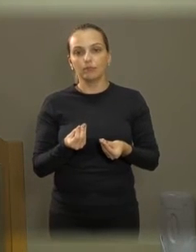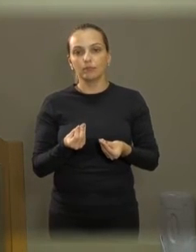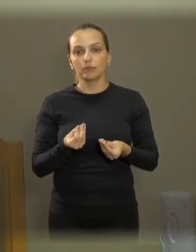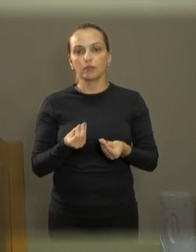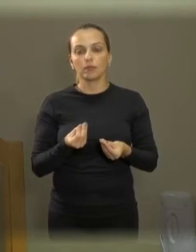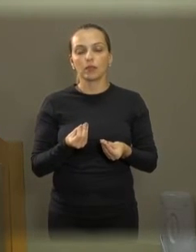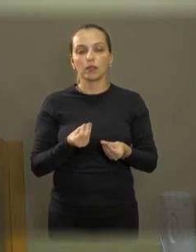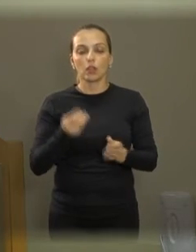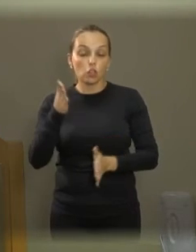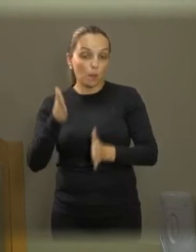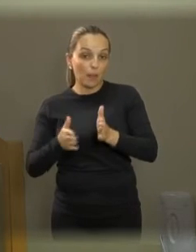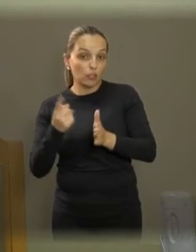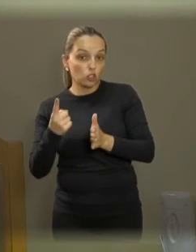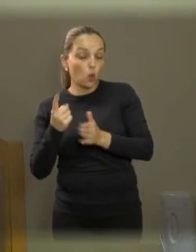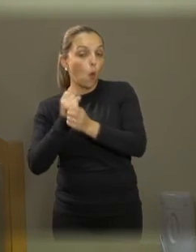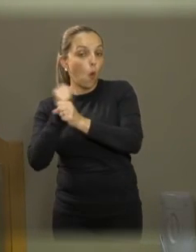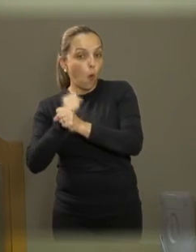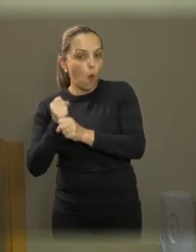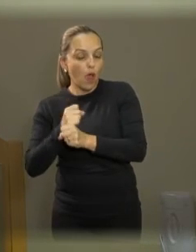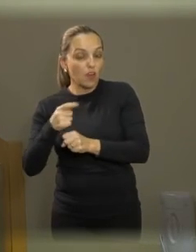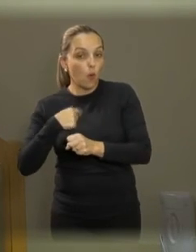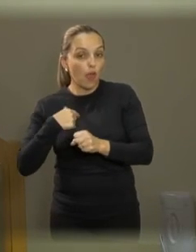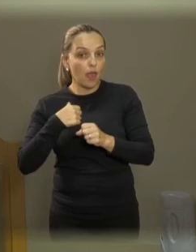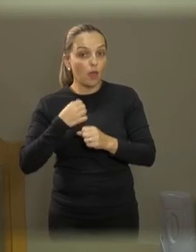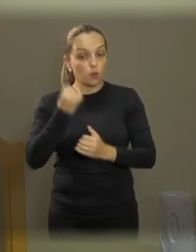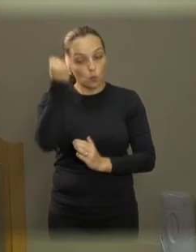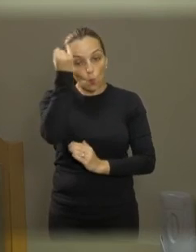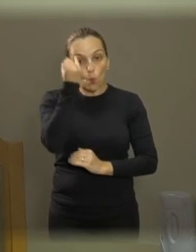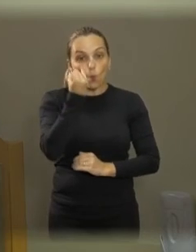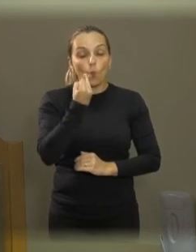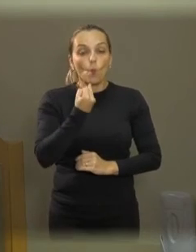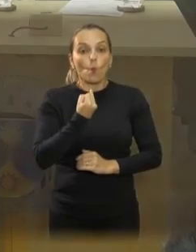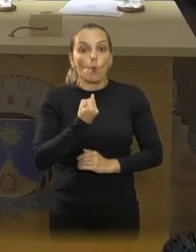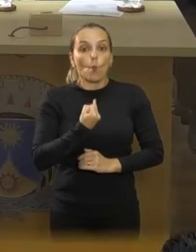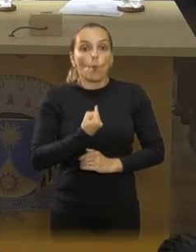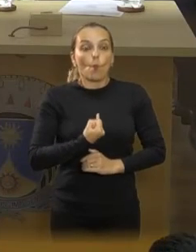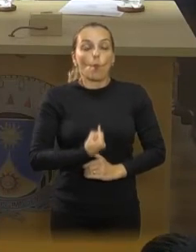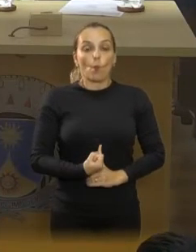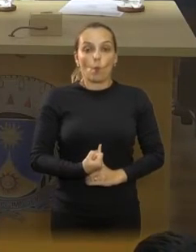garoto magro, eu perdi 6 quilos de decepção.